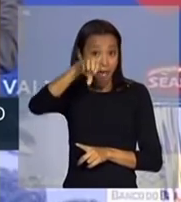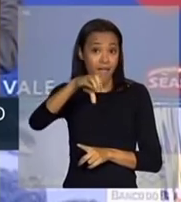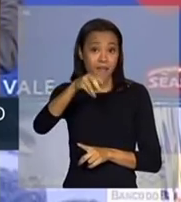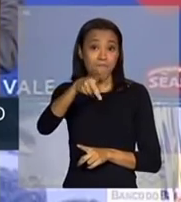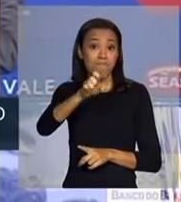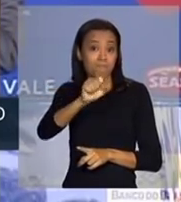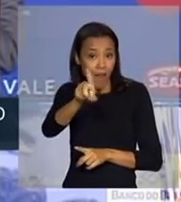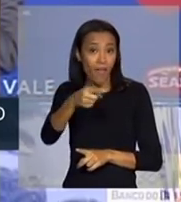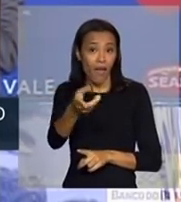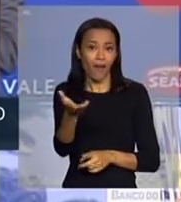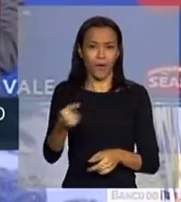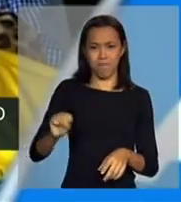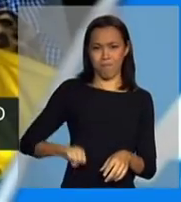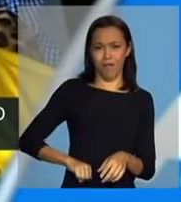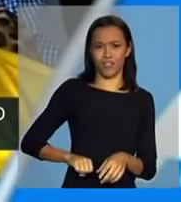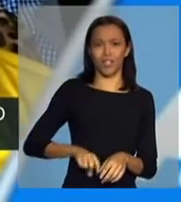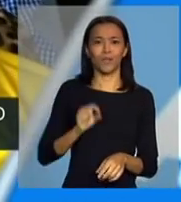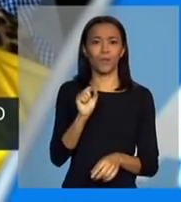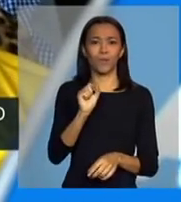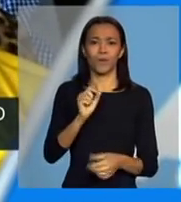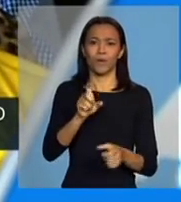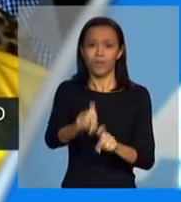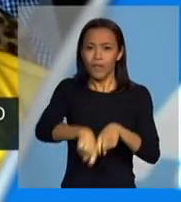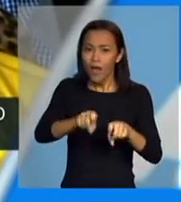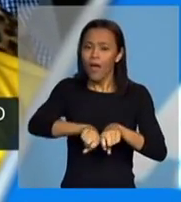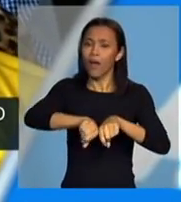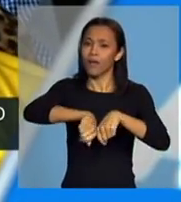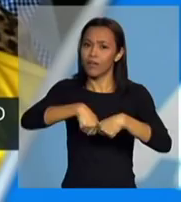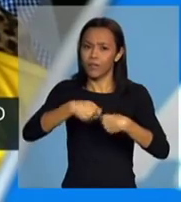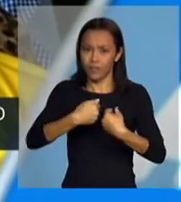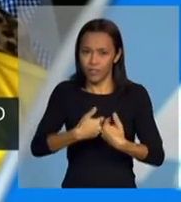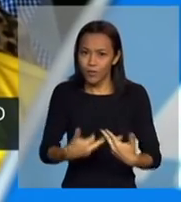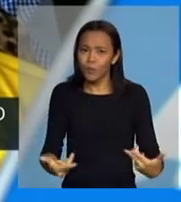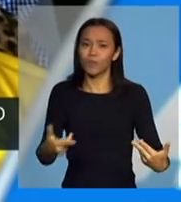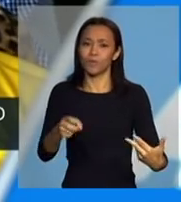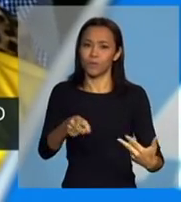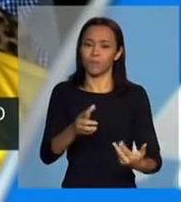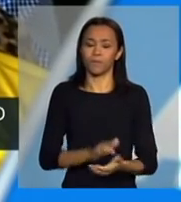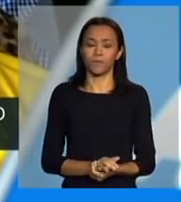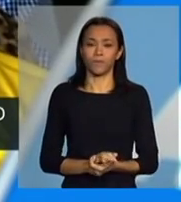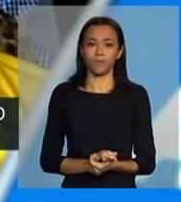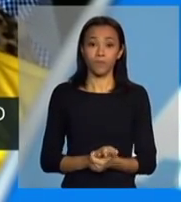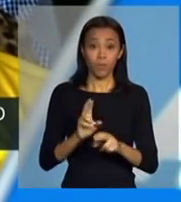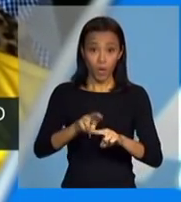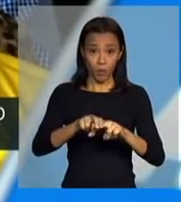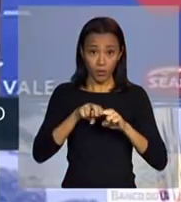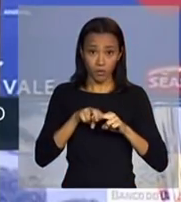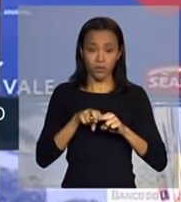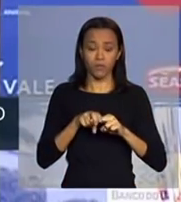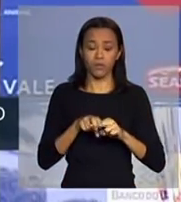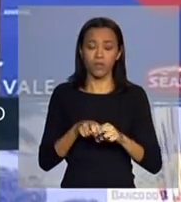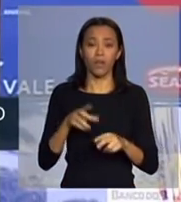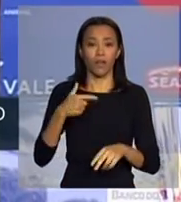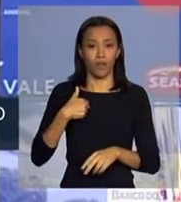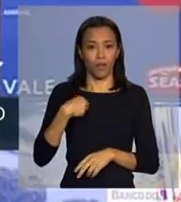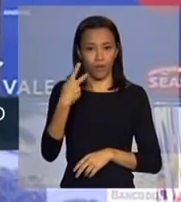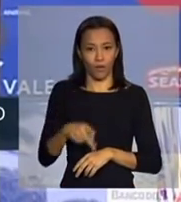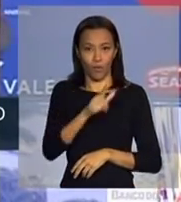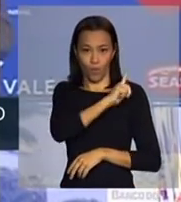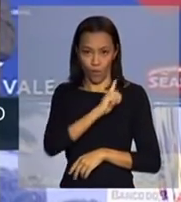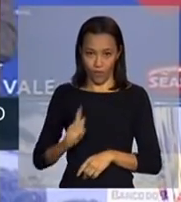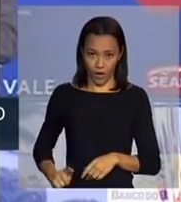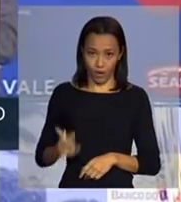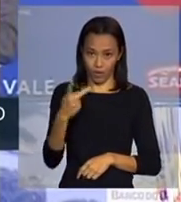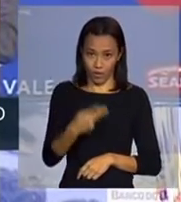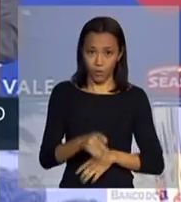grande embaixador da nossa agricultura numa iniciativa tão feliz. Por isso mesmo, como governador do estado, fico